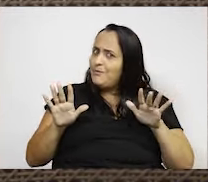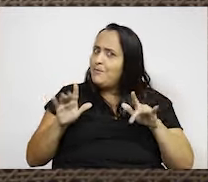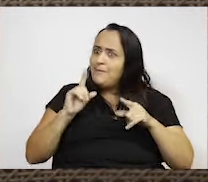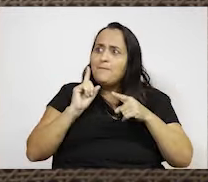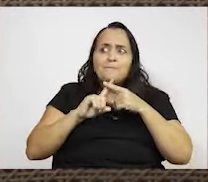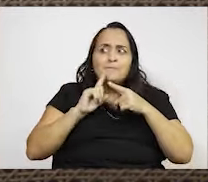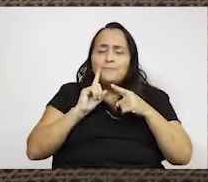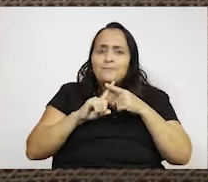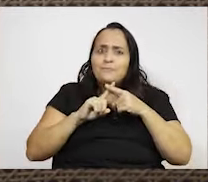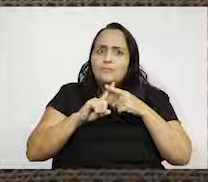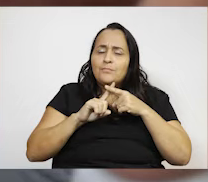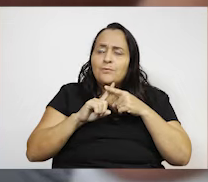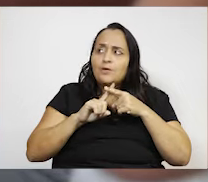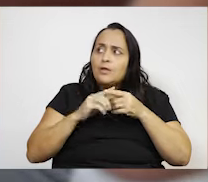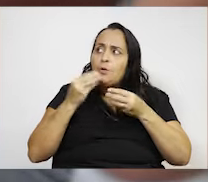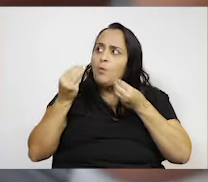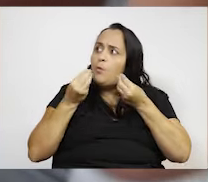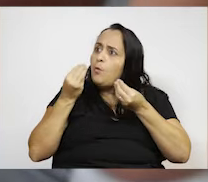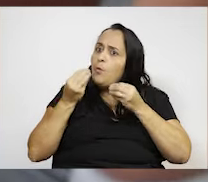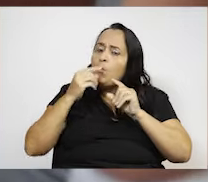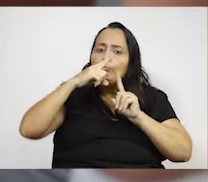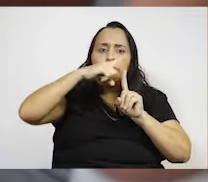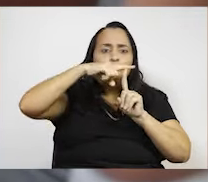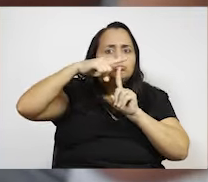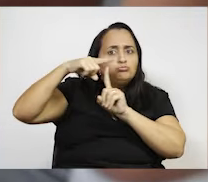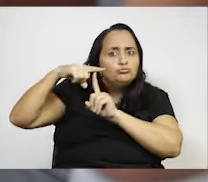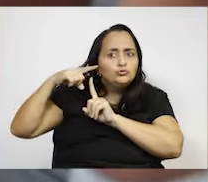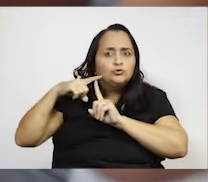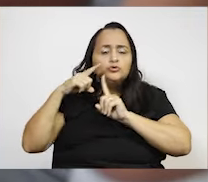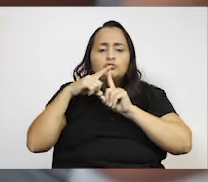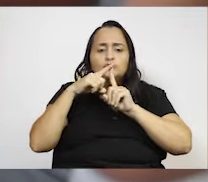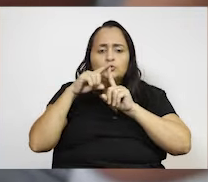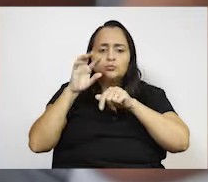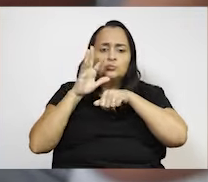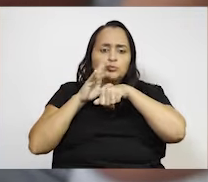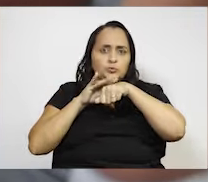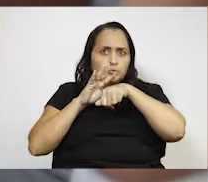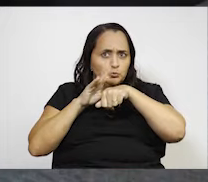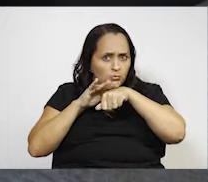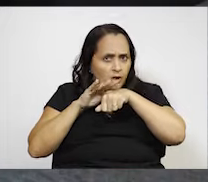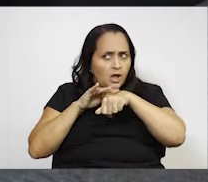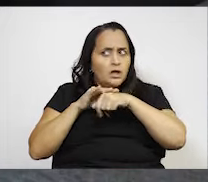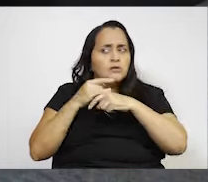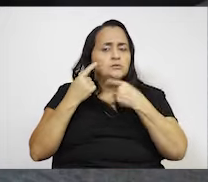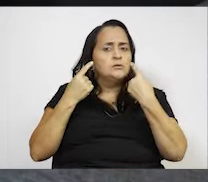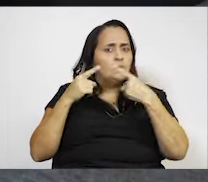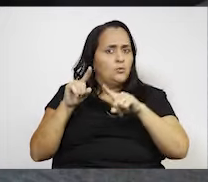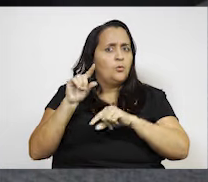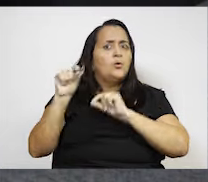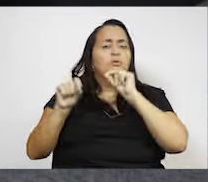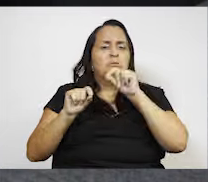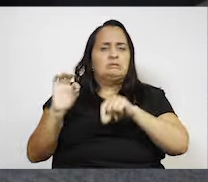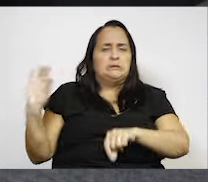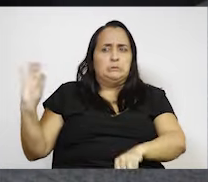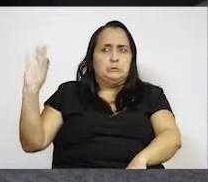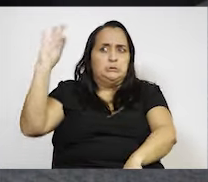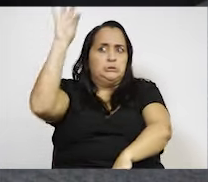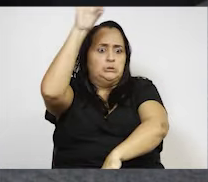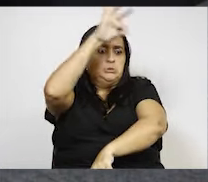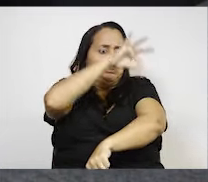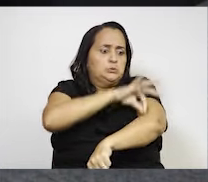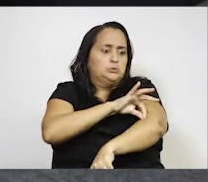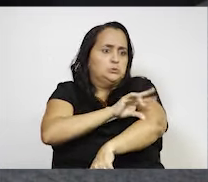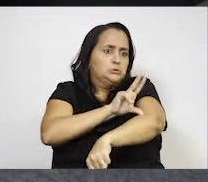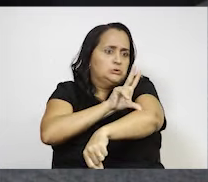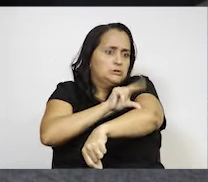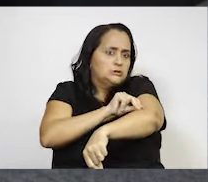esses tipos de doença e também alertou a gente no combate ao mosquito do Aedes aegypti. Pois é, já era perigoso só com a dengue.